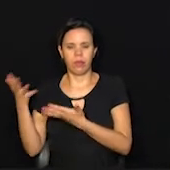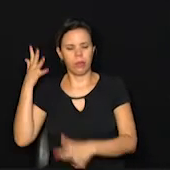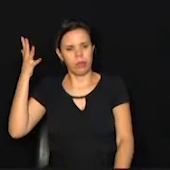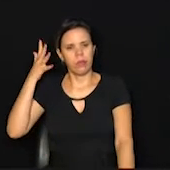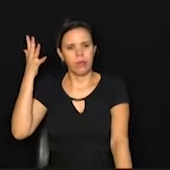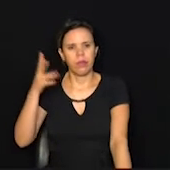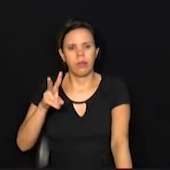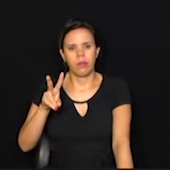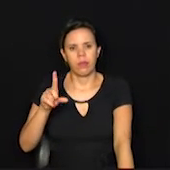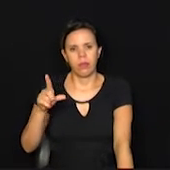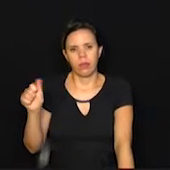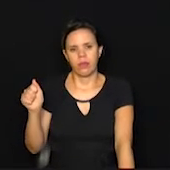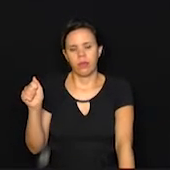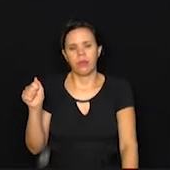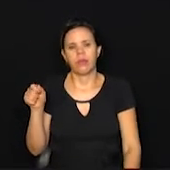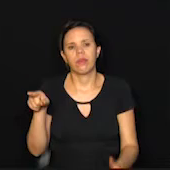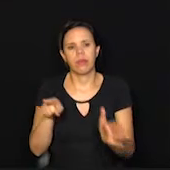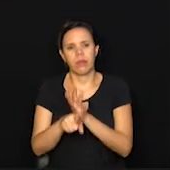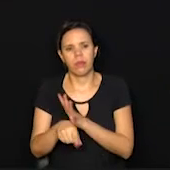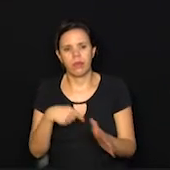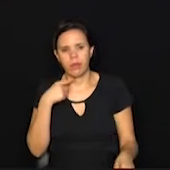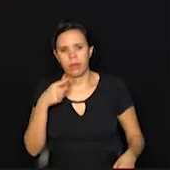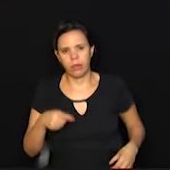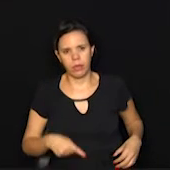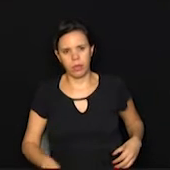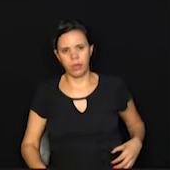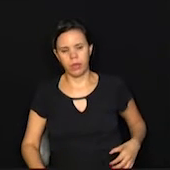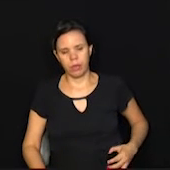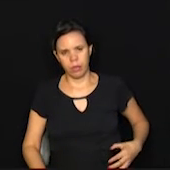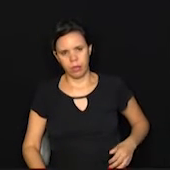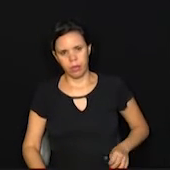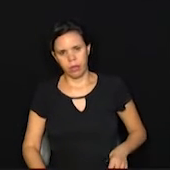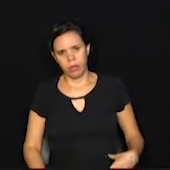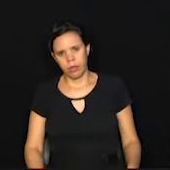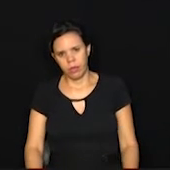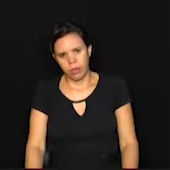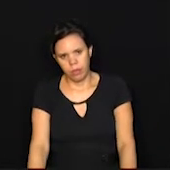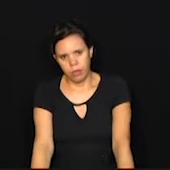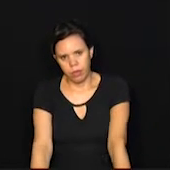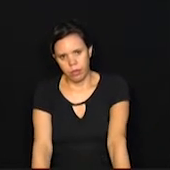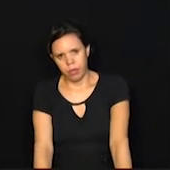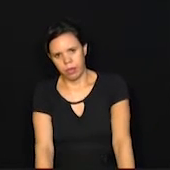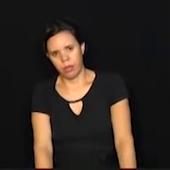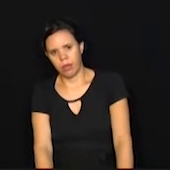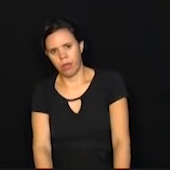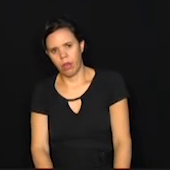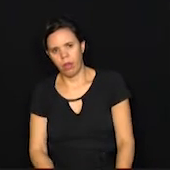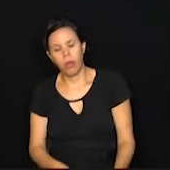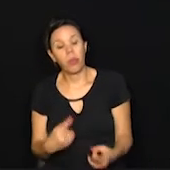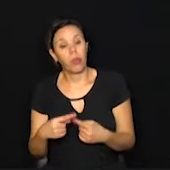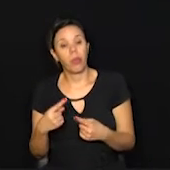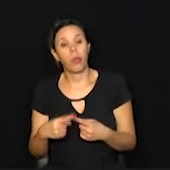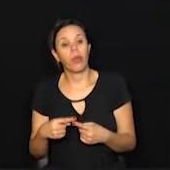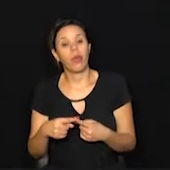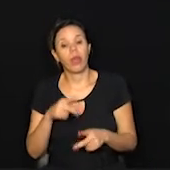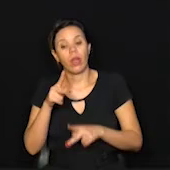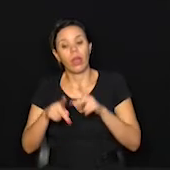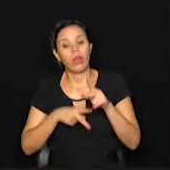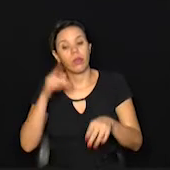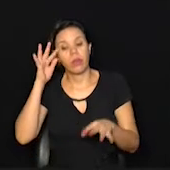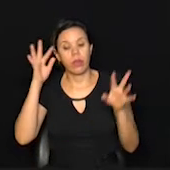aí a banda faz a seguinte pergunta por que ainda permanecem no Imaginário